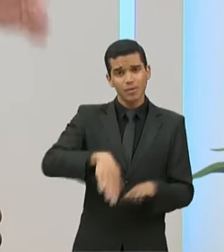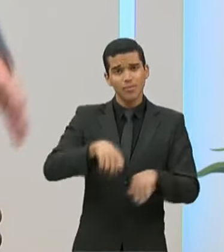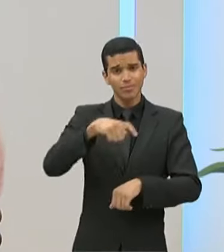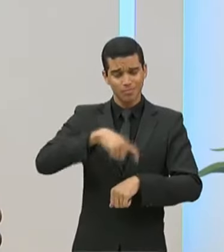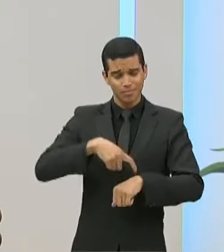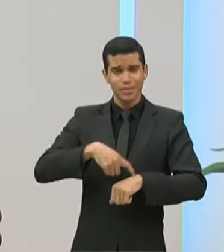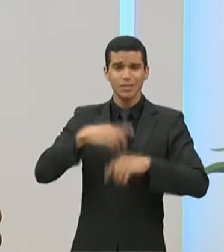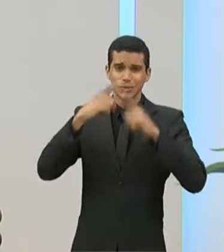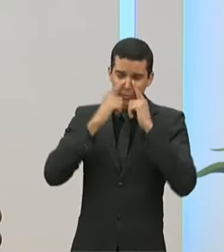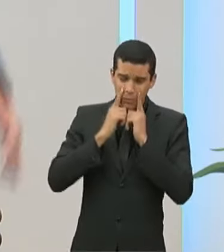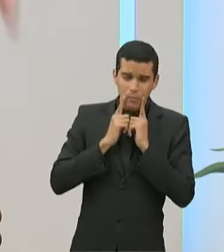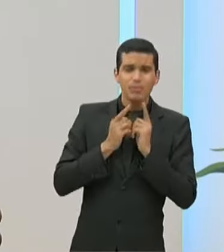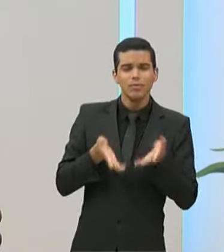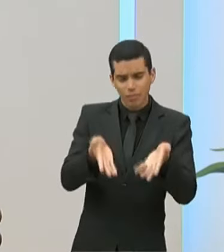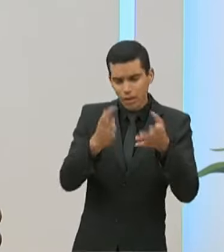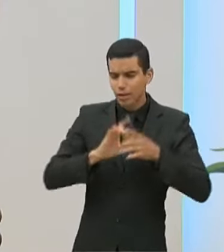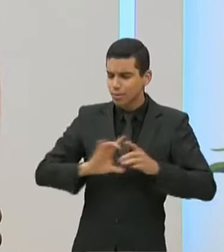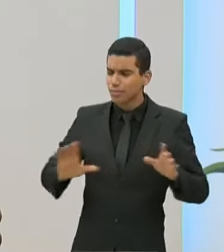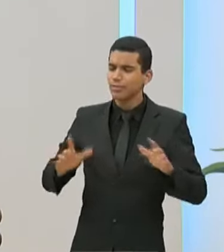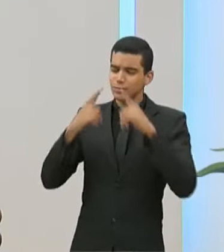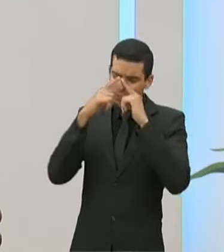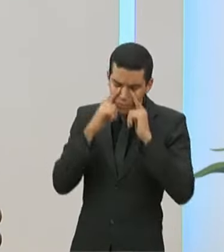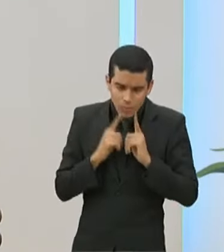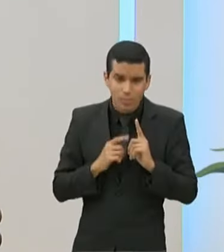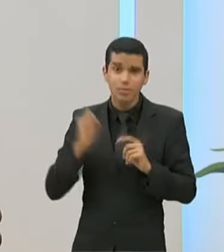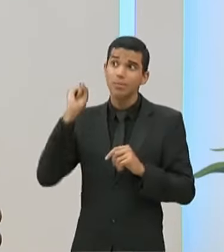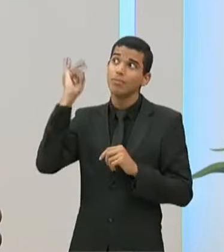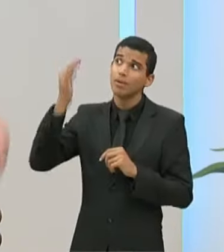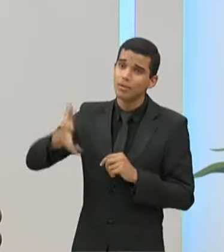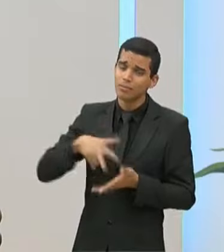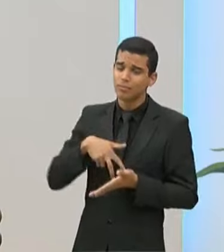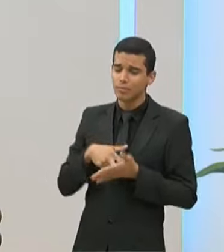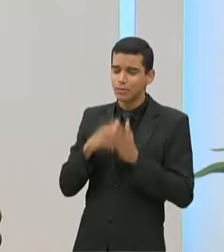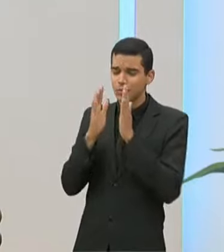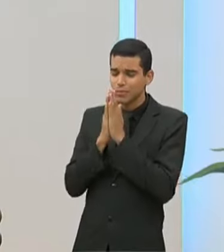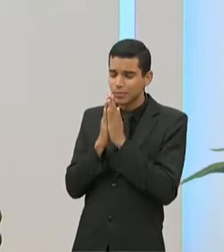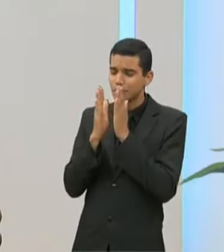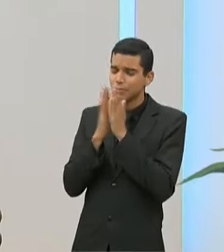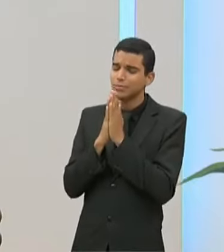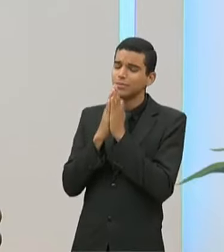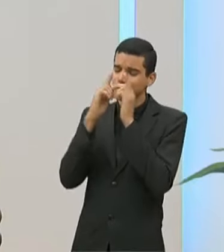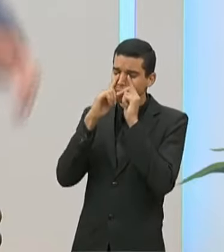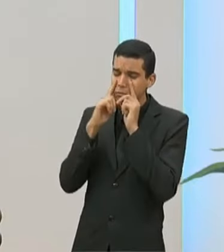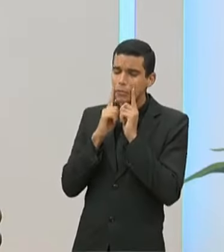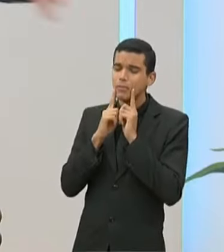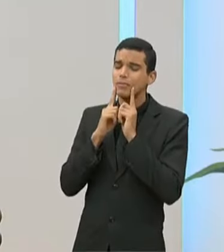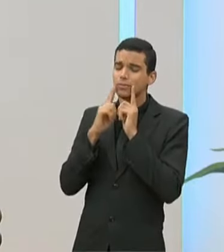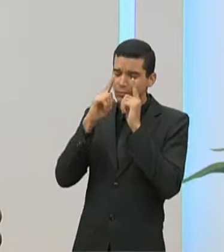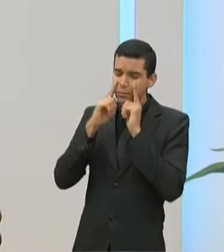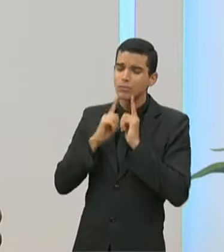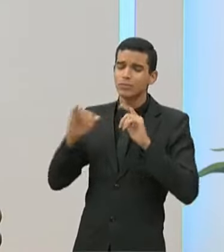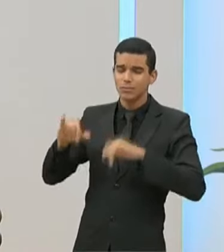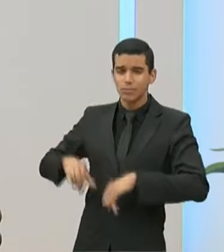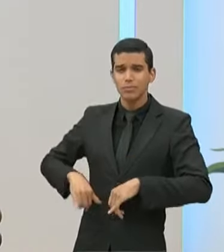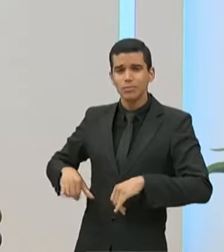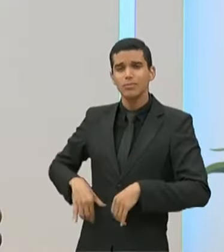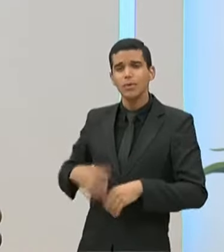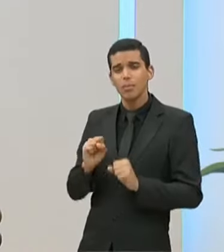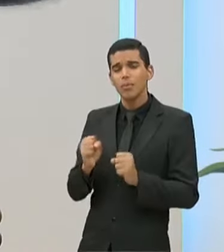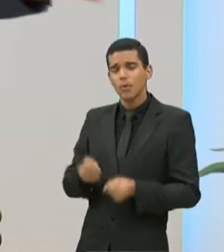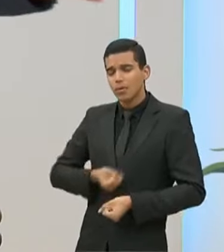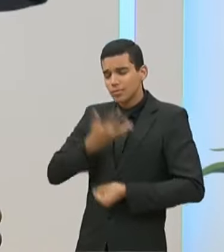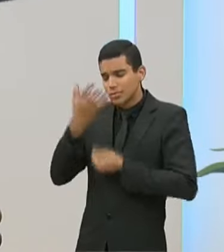na presença de Deus. Vá pela madrugada, não é? Põe a sua face no pó, derrama a tua alma,